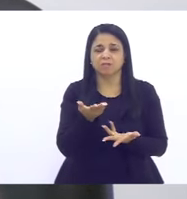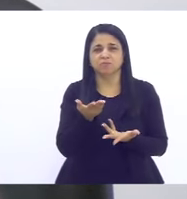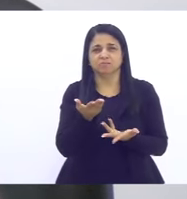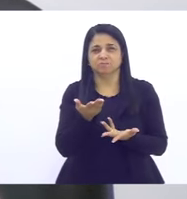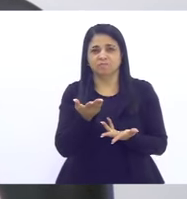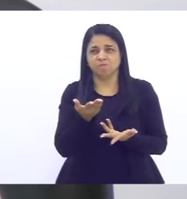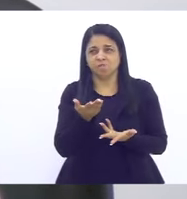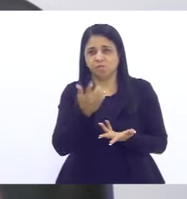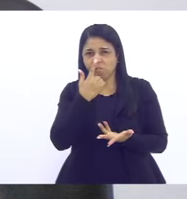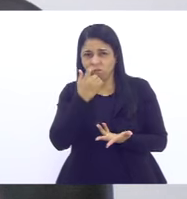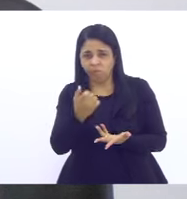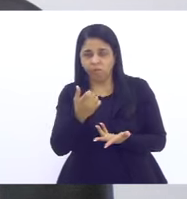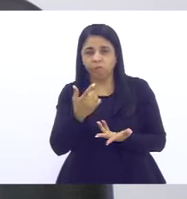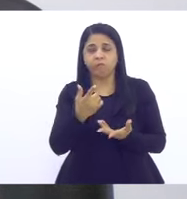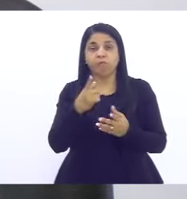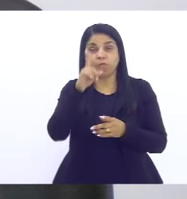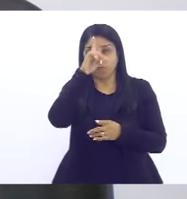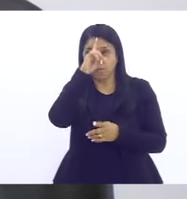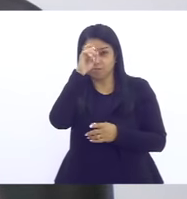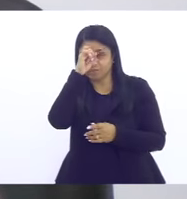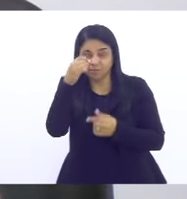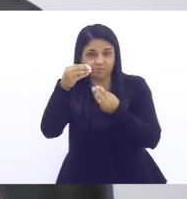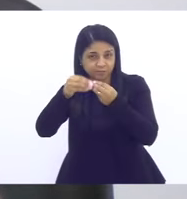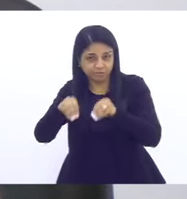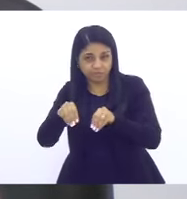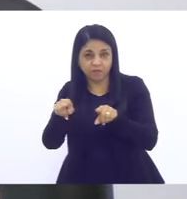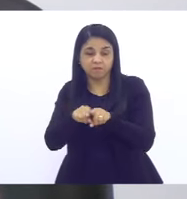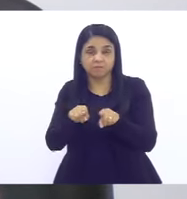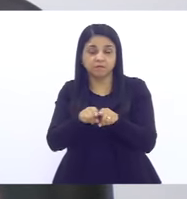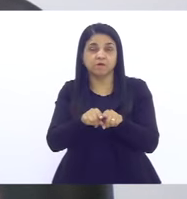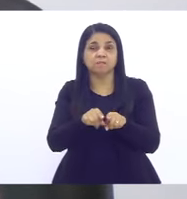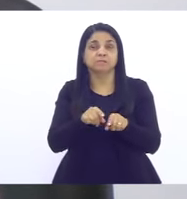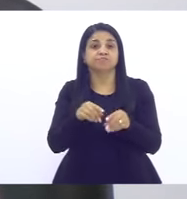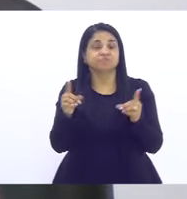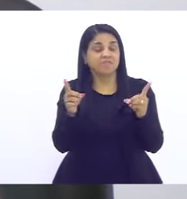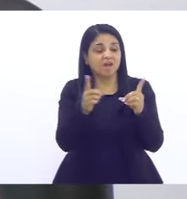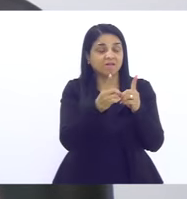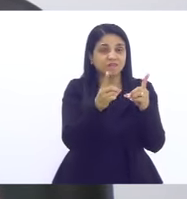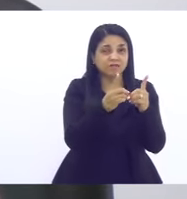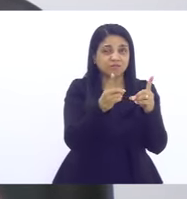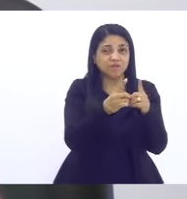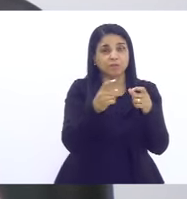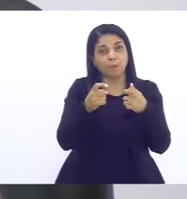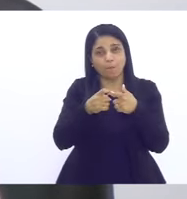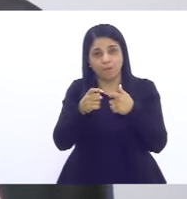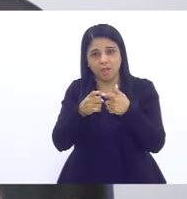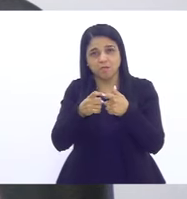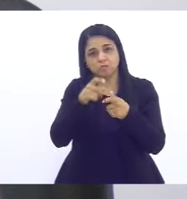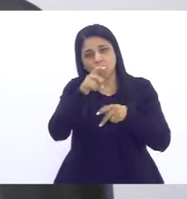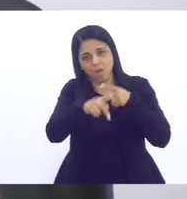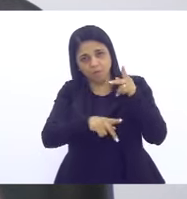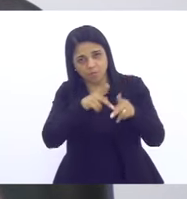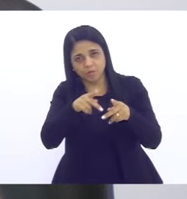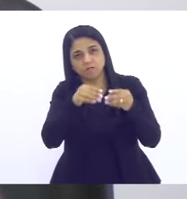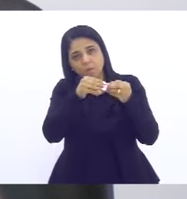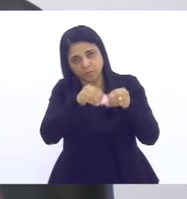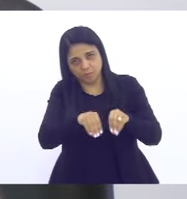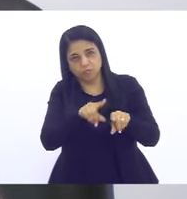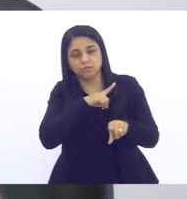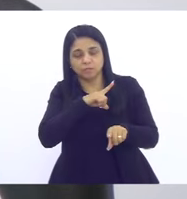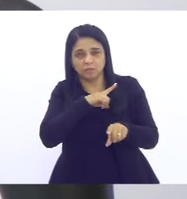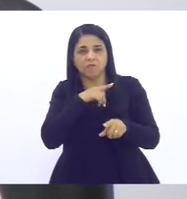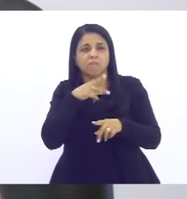perda de alimentos, danos em hospitais e comprometimento no atendimento médico à população, como foi mostrado aqui em